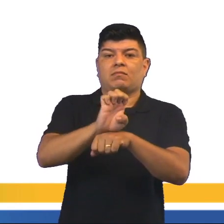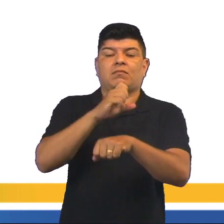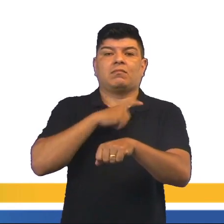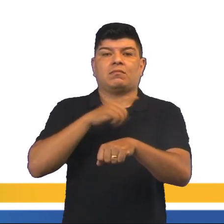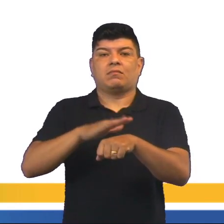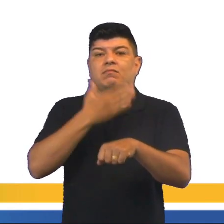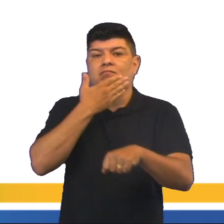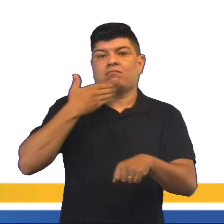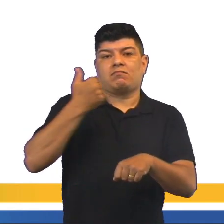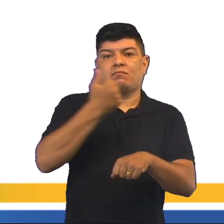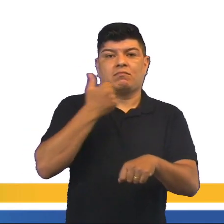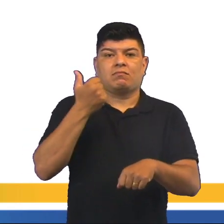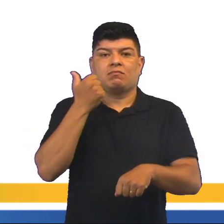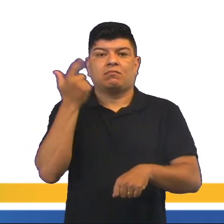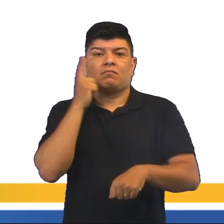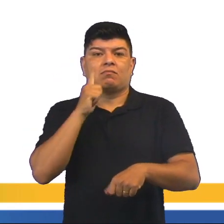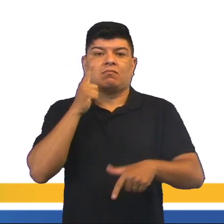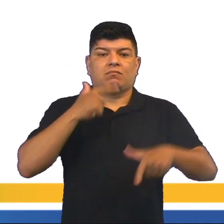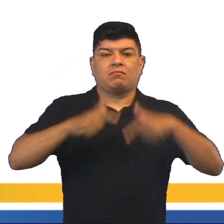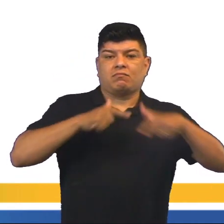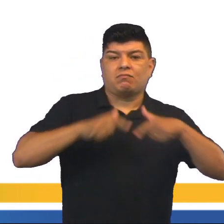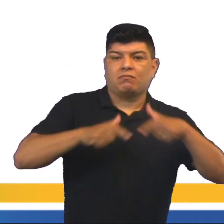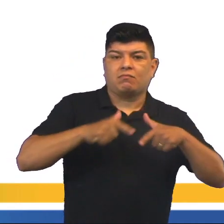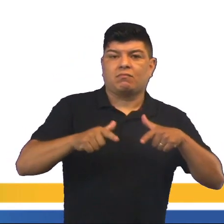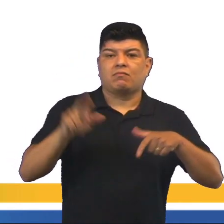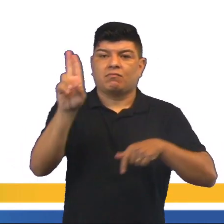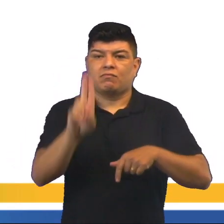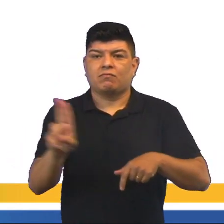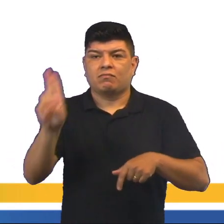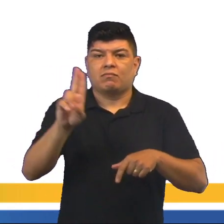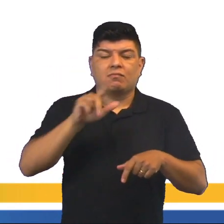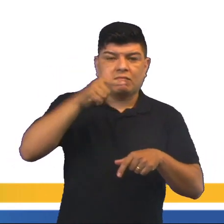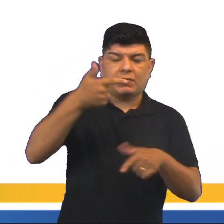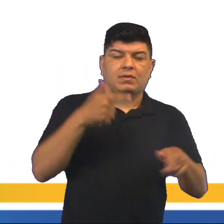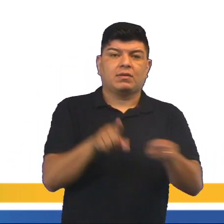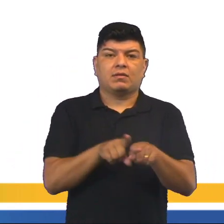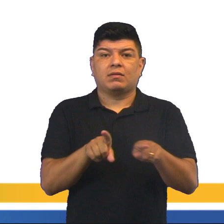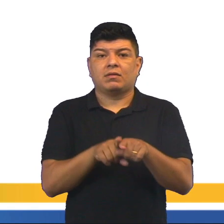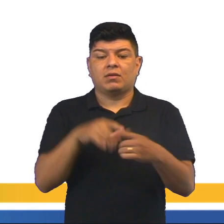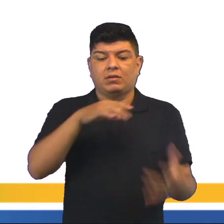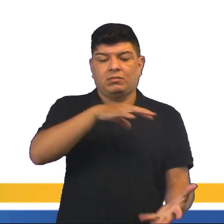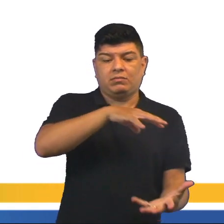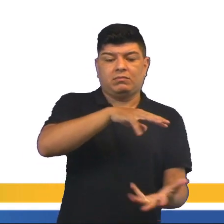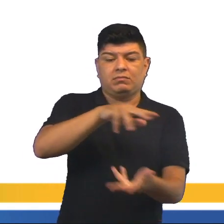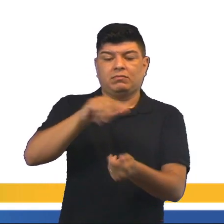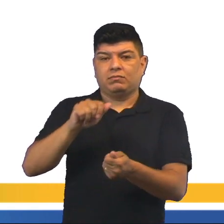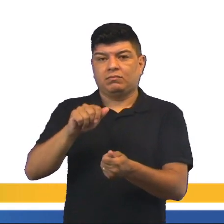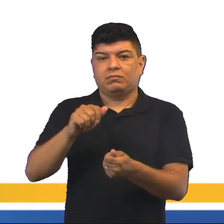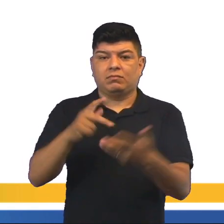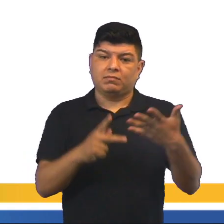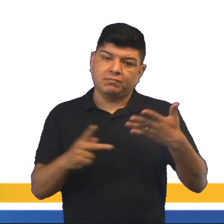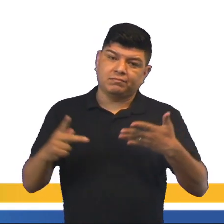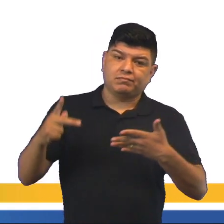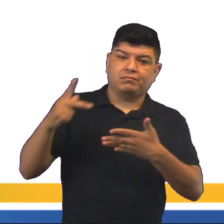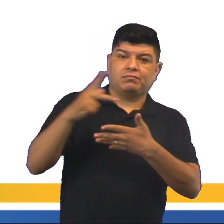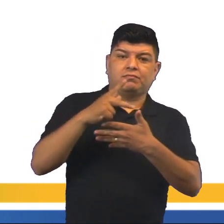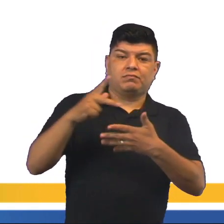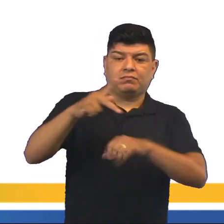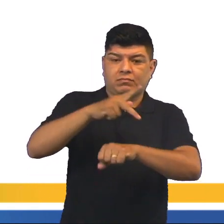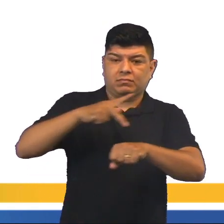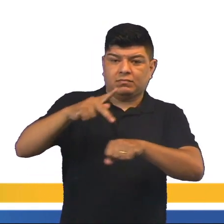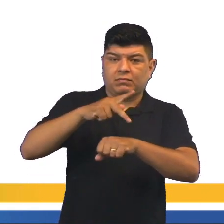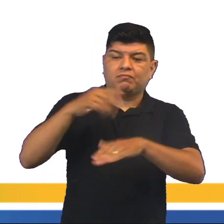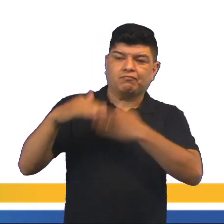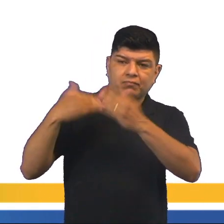há melhores condições de emprego, universidades e outras coisas. E a nível de mundo, a prioridade também é os